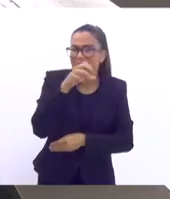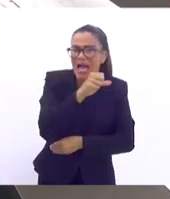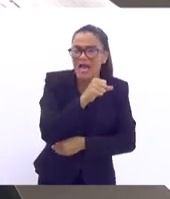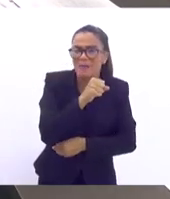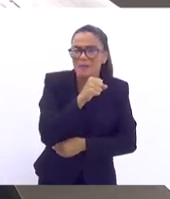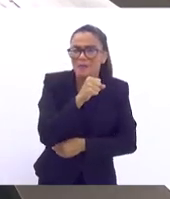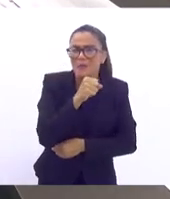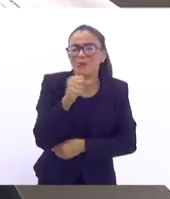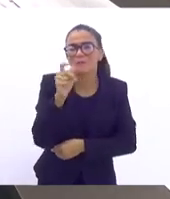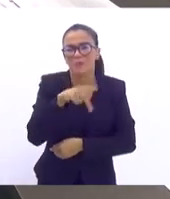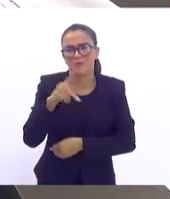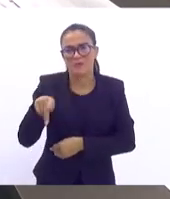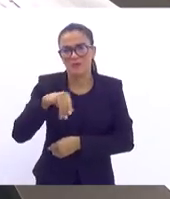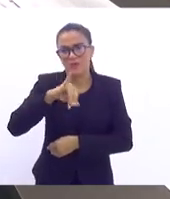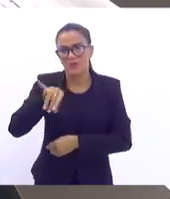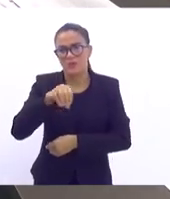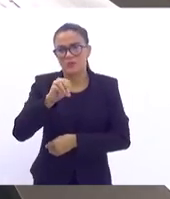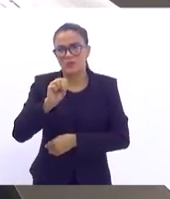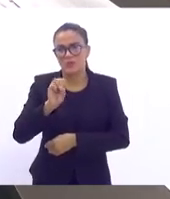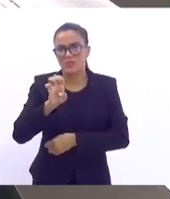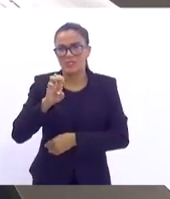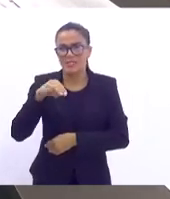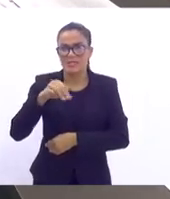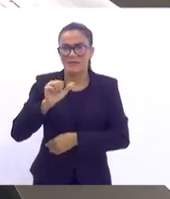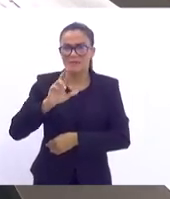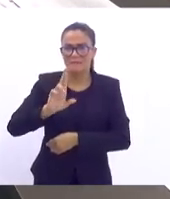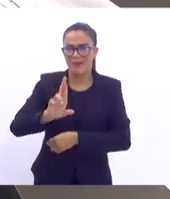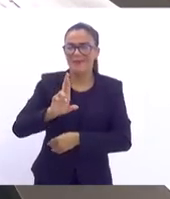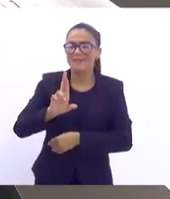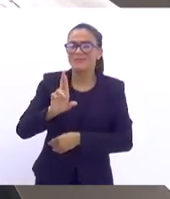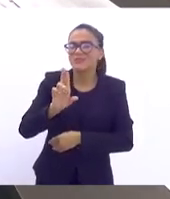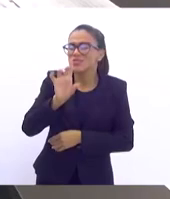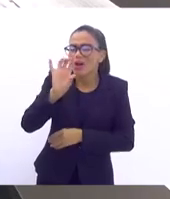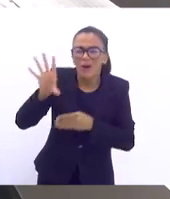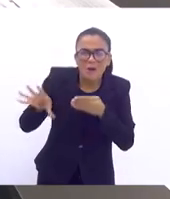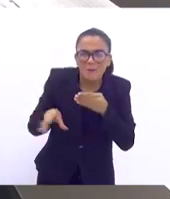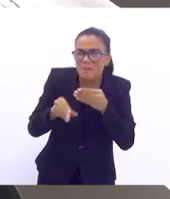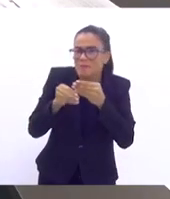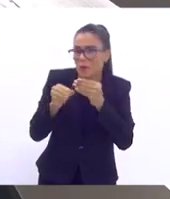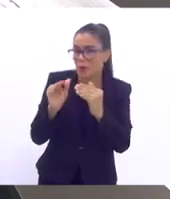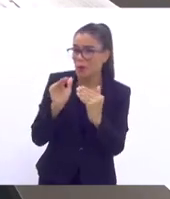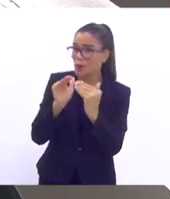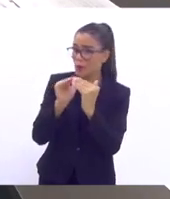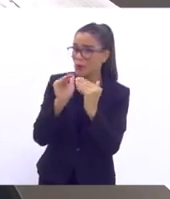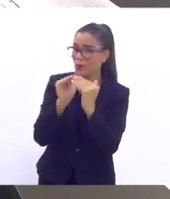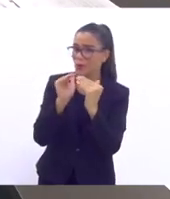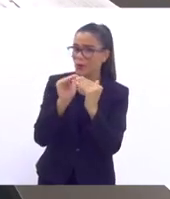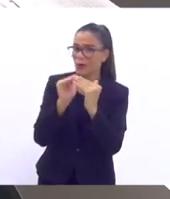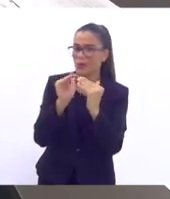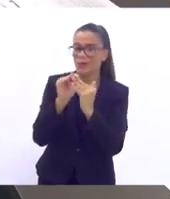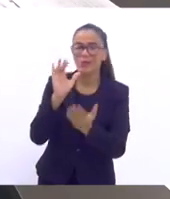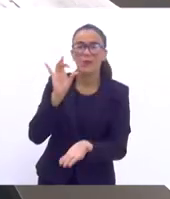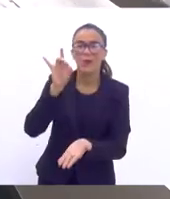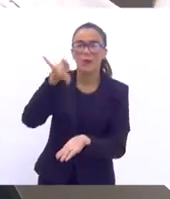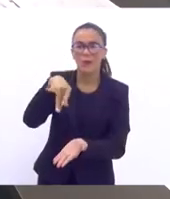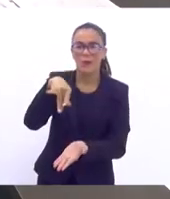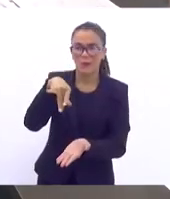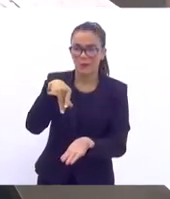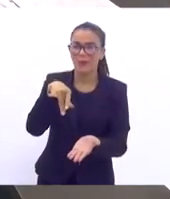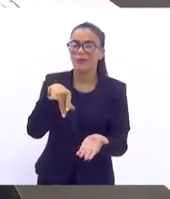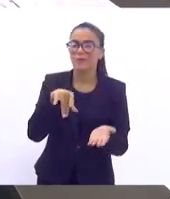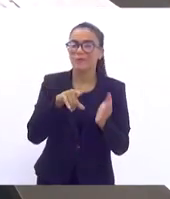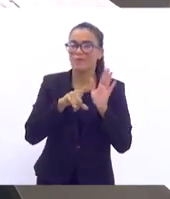Professor Josimar uma parte a vossa excelência concordando com esse último ponto aqui tentando